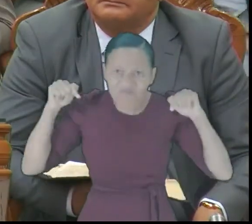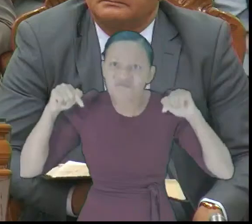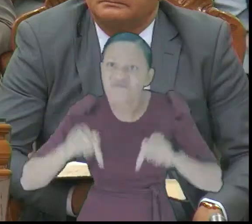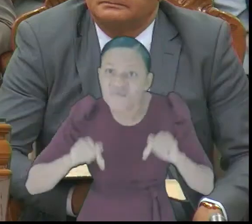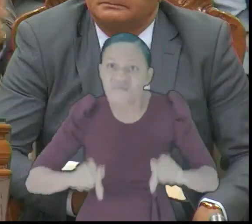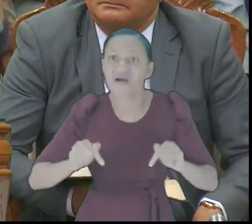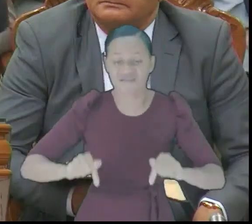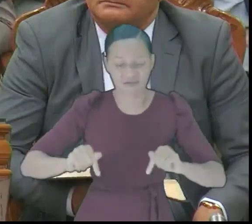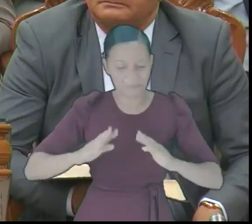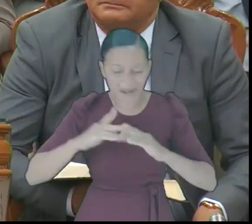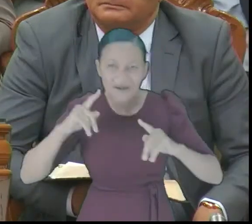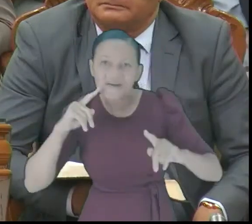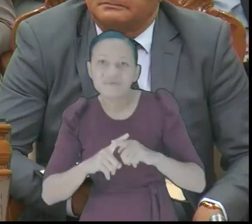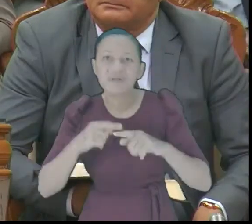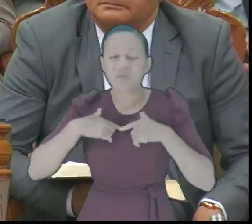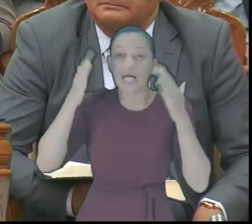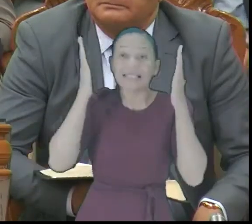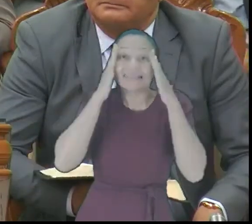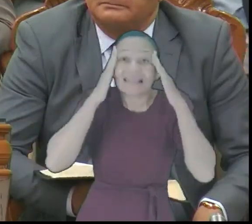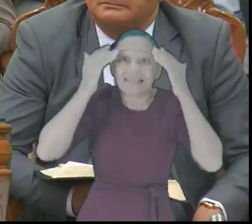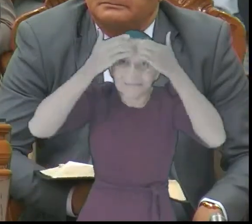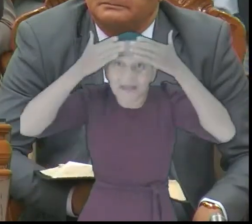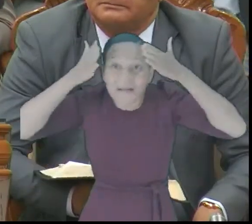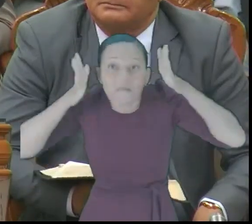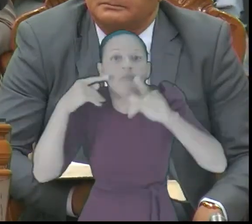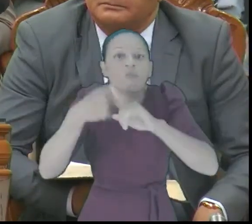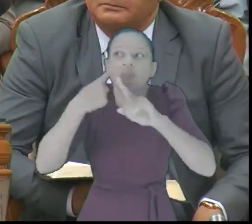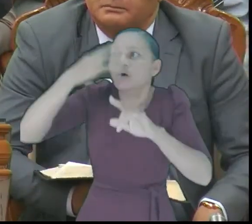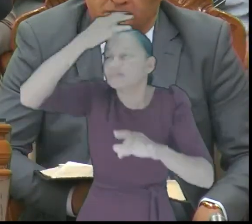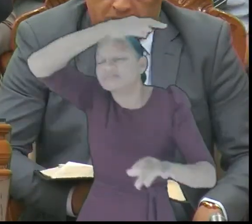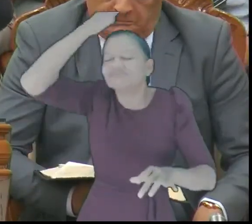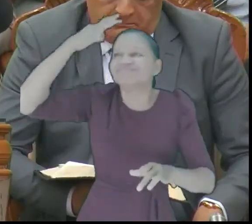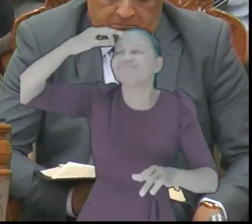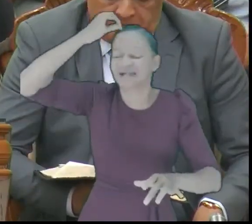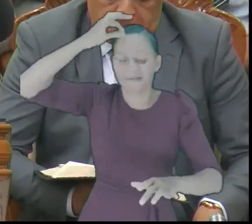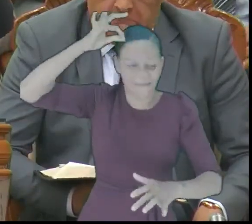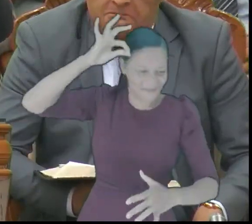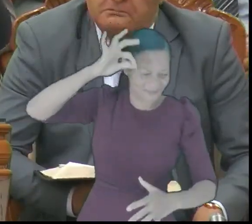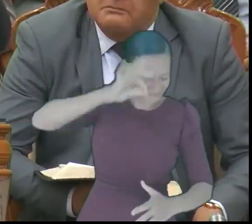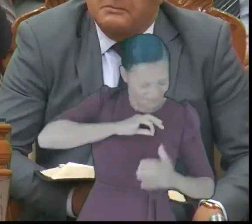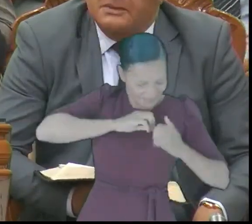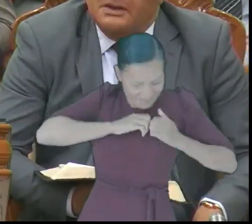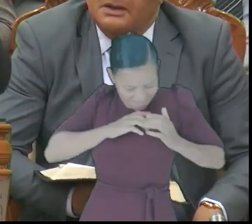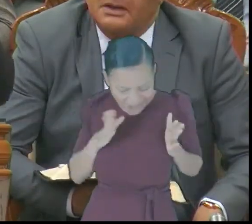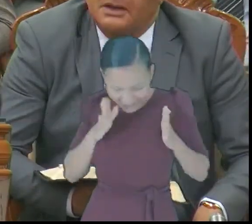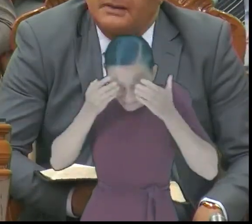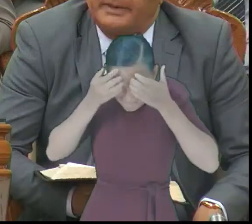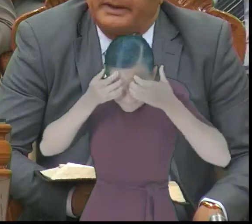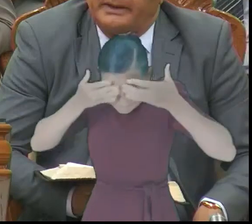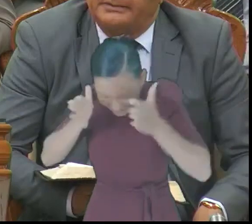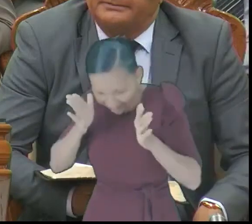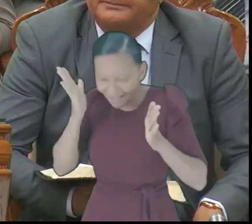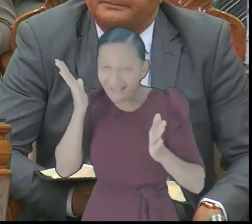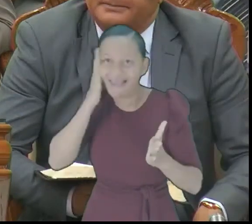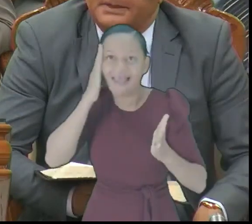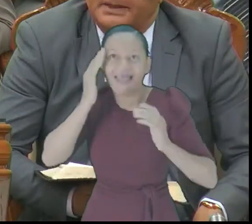estamos aqui com esse entendimento porque o Espírito Santo chegou e abriu a nossa mente.